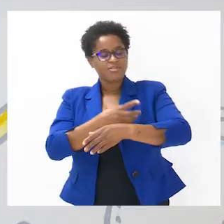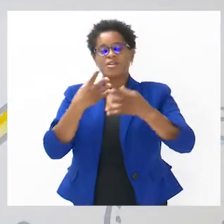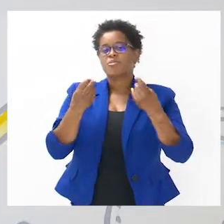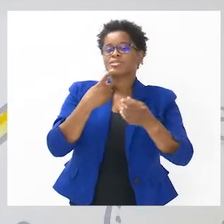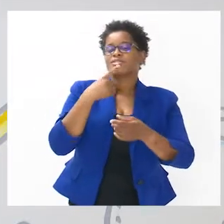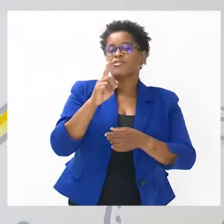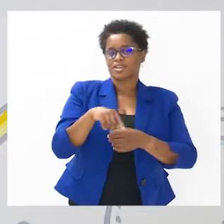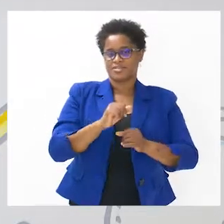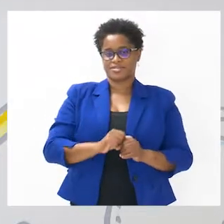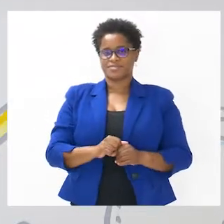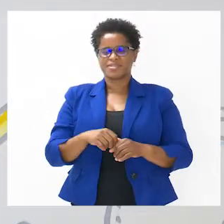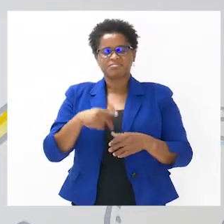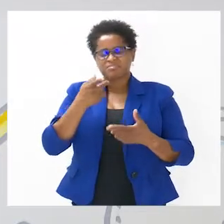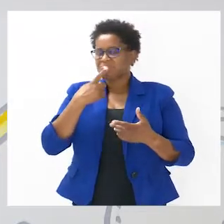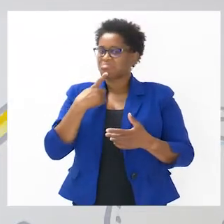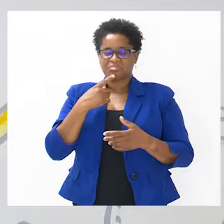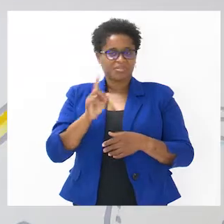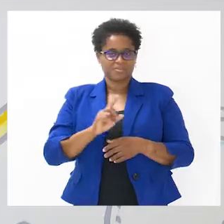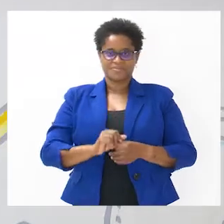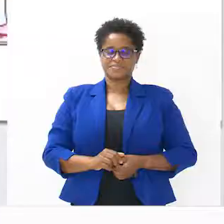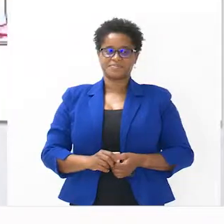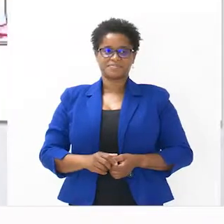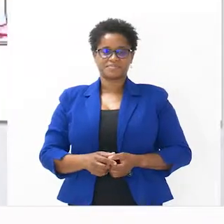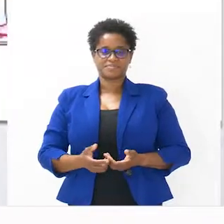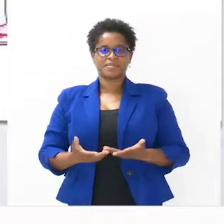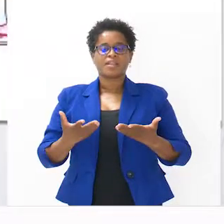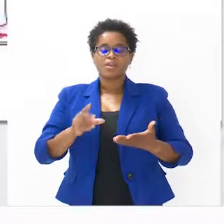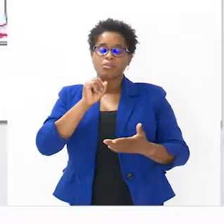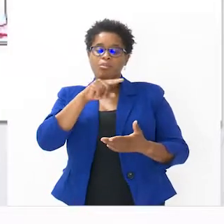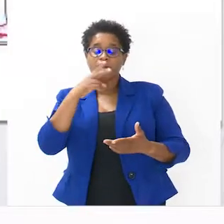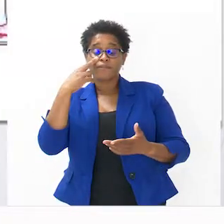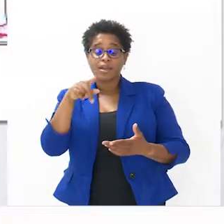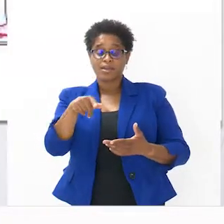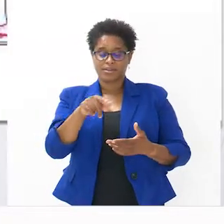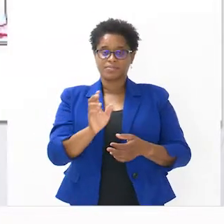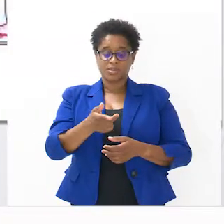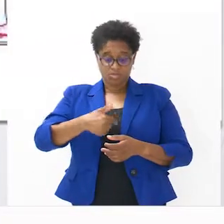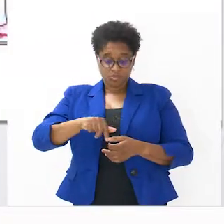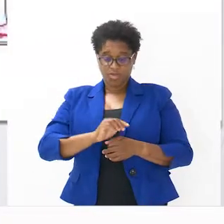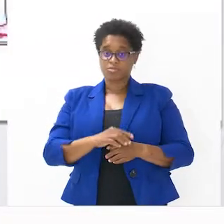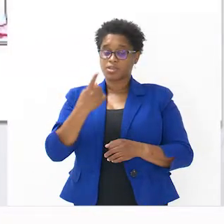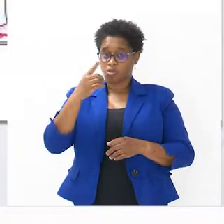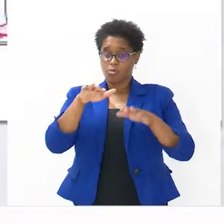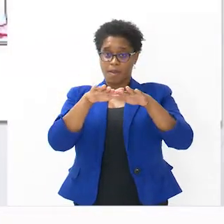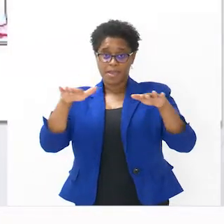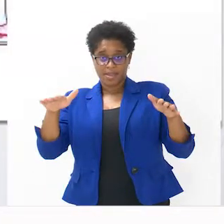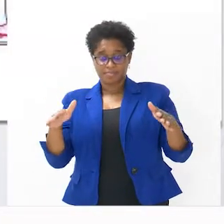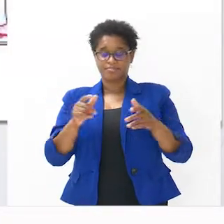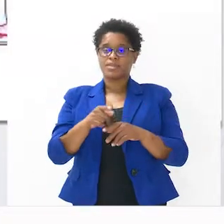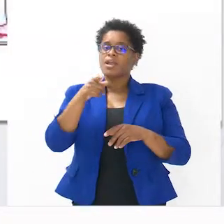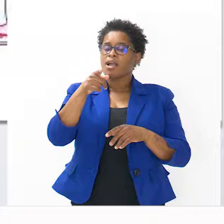muitas das vezes nem se apercebem. Podem ver aqui, nós temos uma mesa e